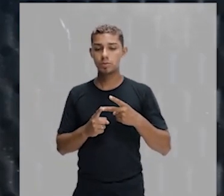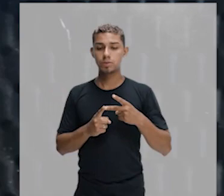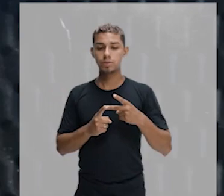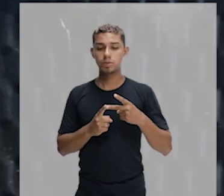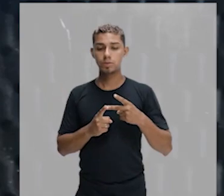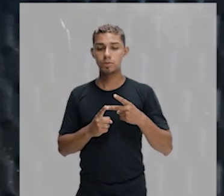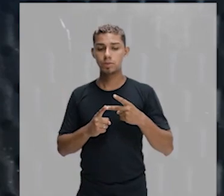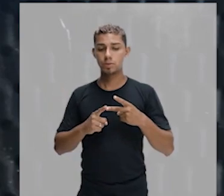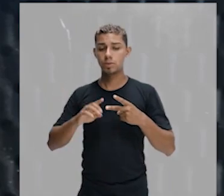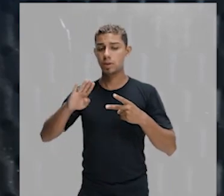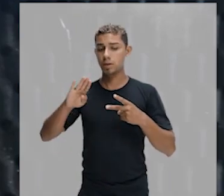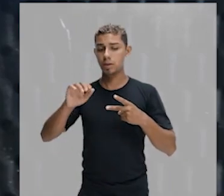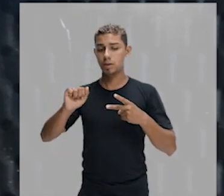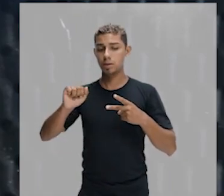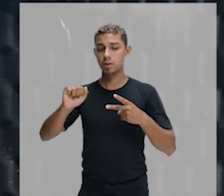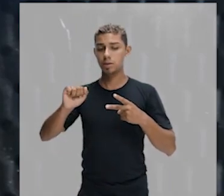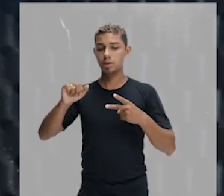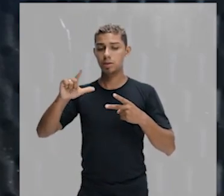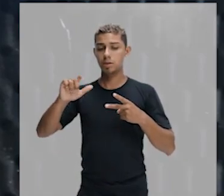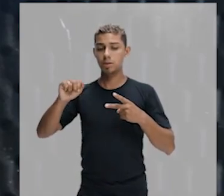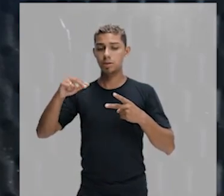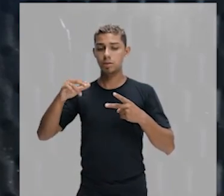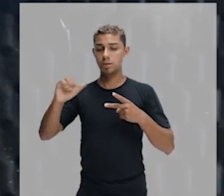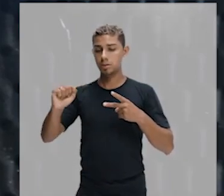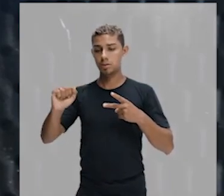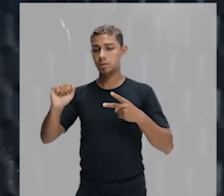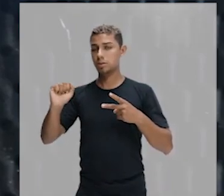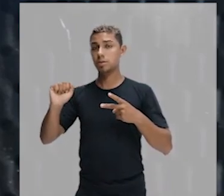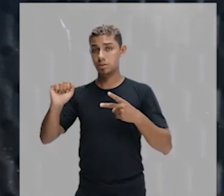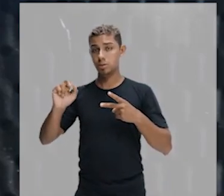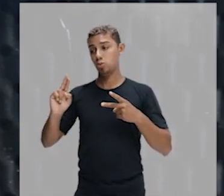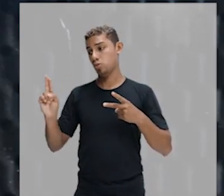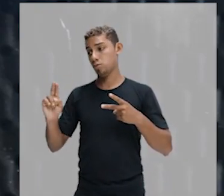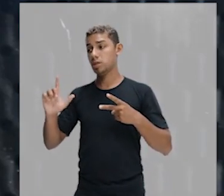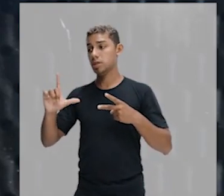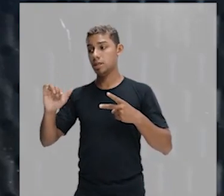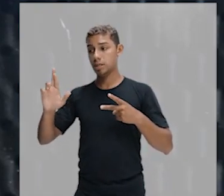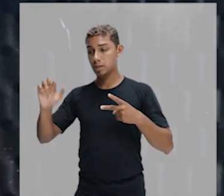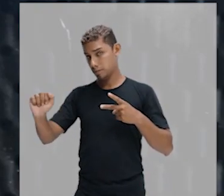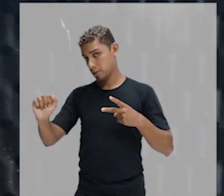Aí tem balança, certo? Balança é Libra, ok?